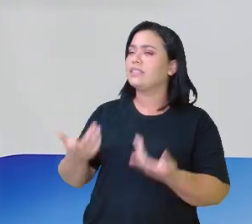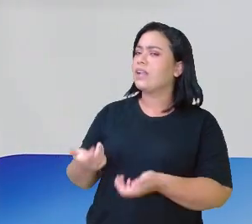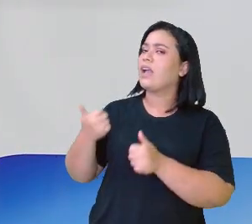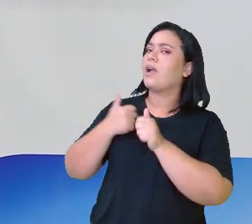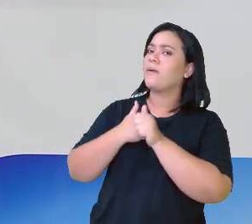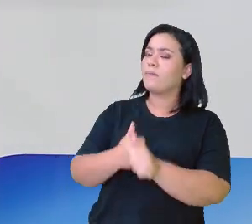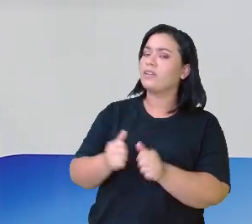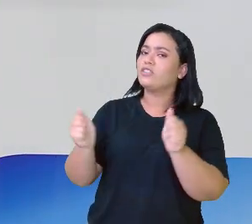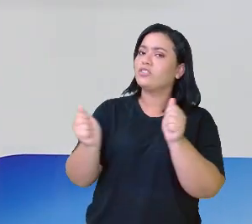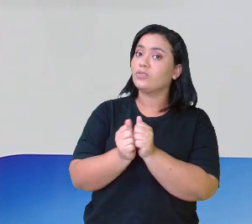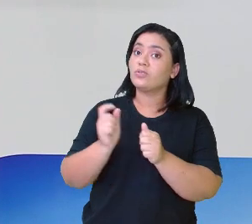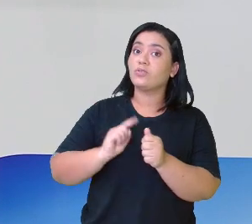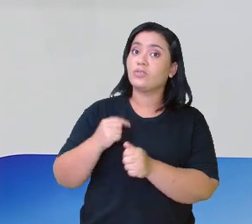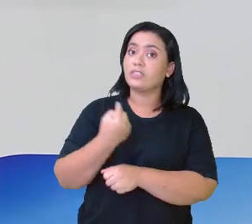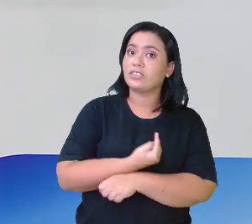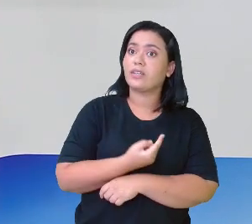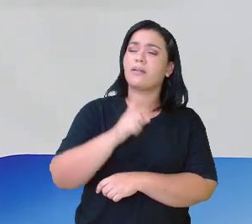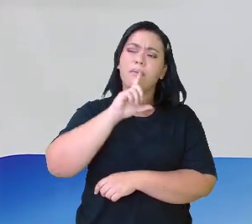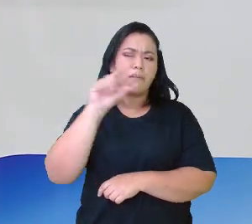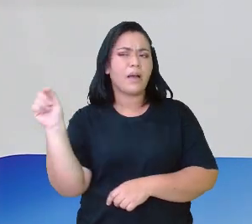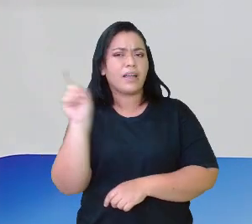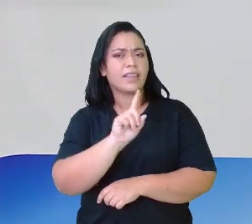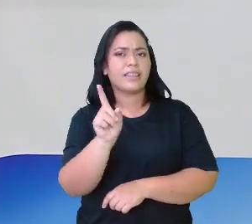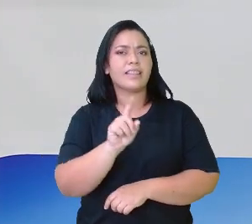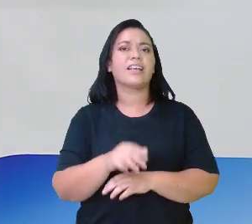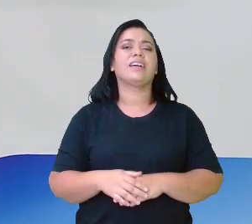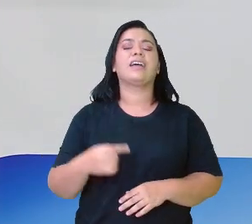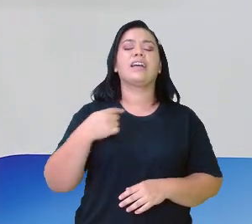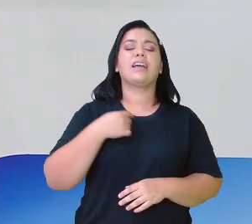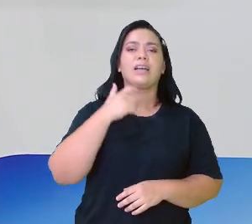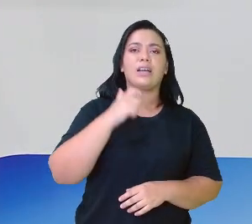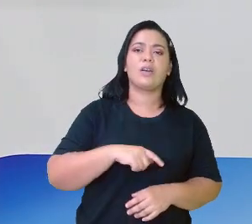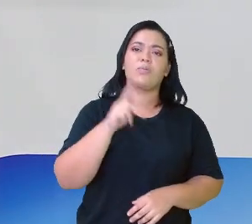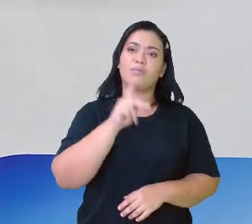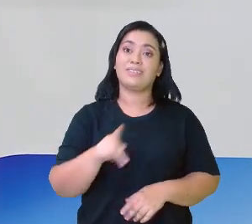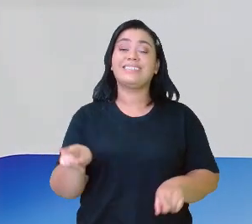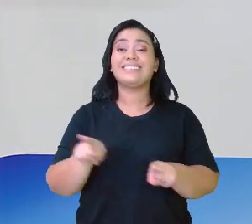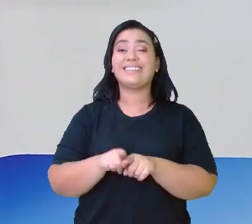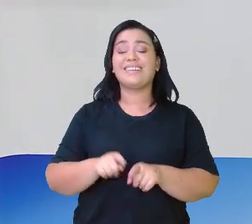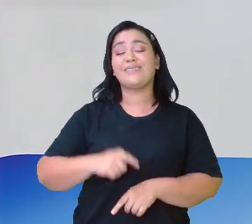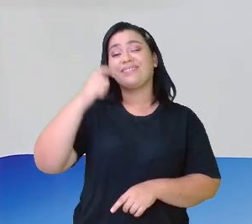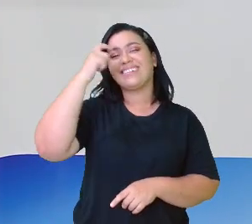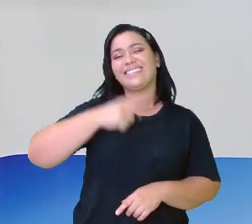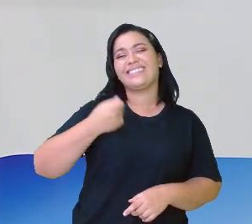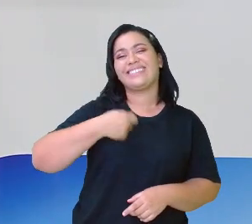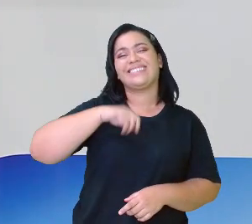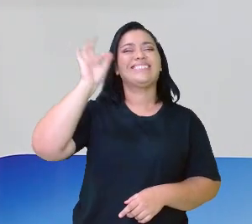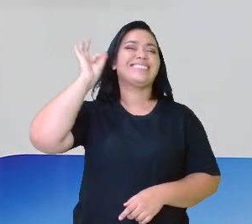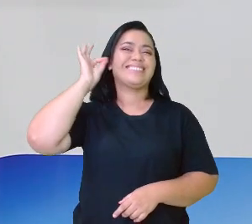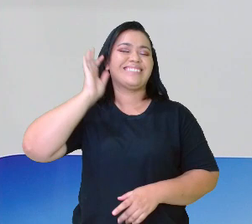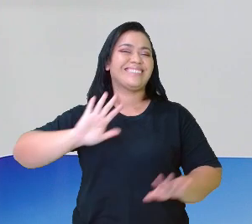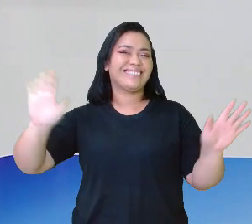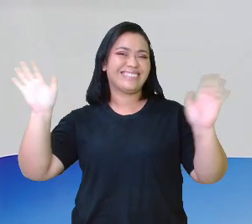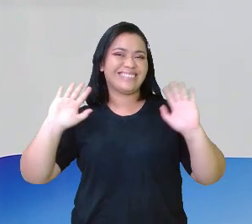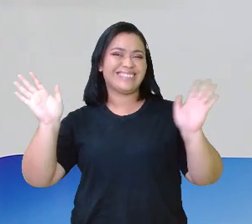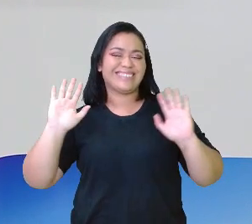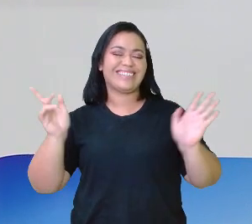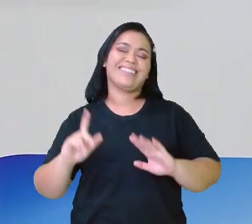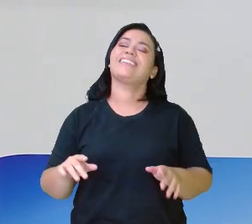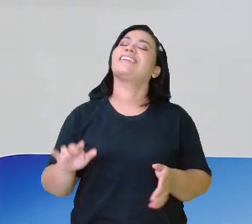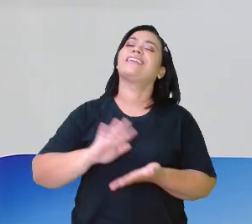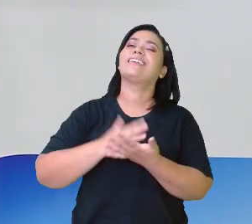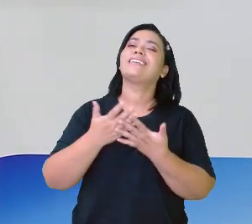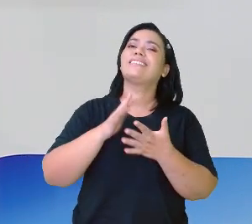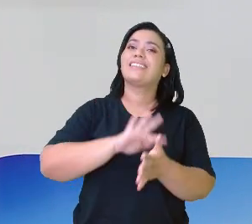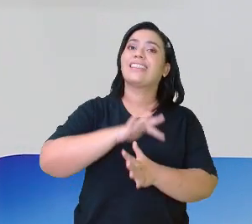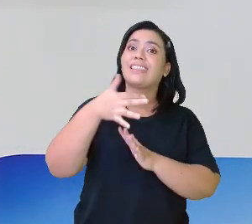com a gente, não sai daí, porque tá aí, tá a professora Kedma, tá a Gisela aqui no cantinho da tela também, fazendo a interpretação